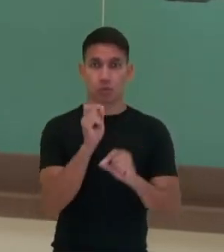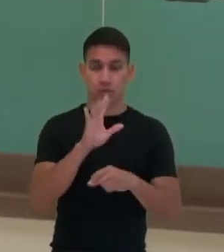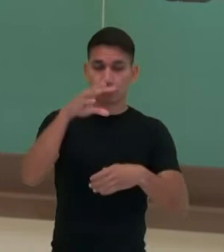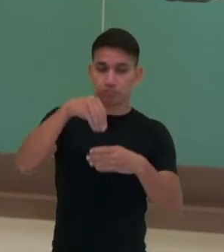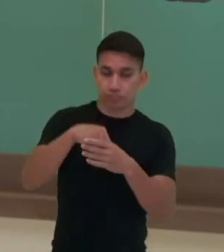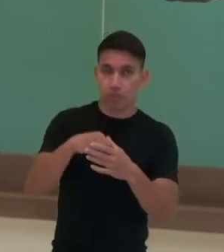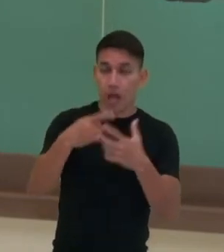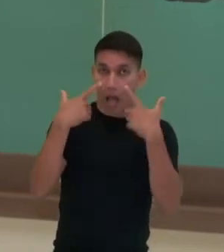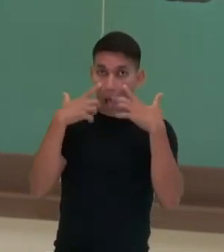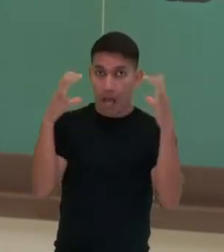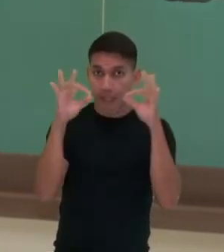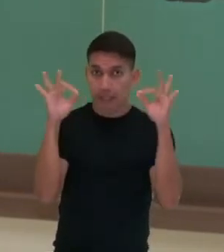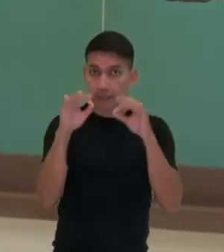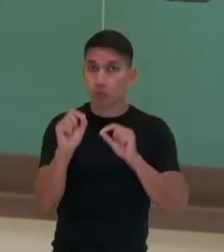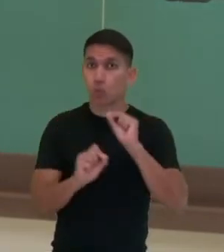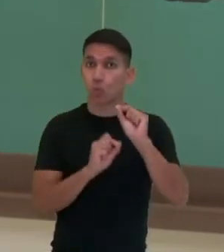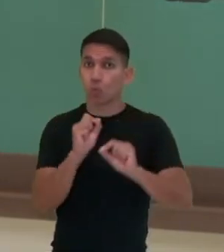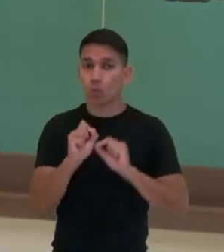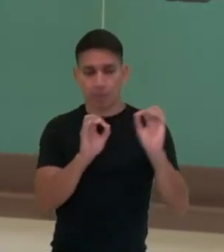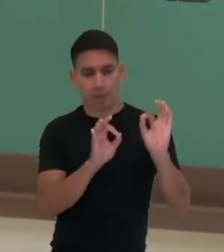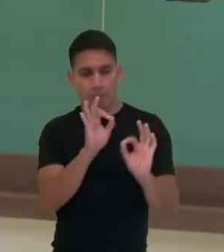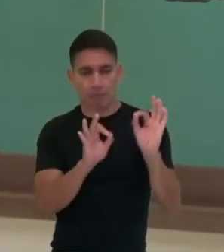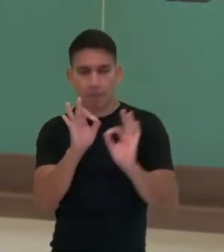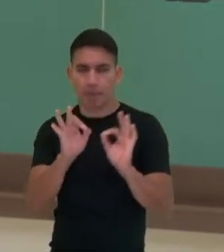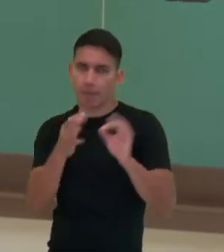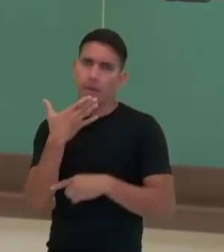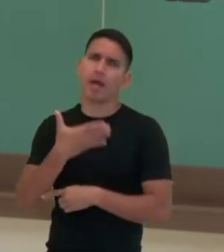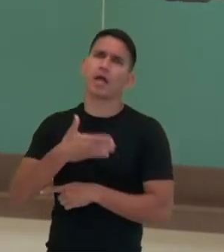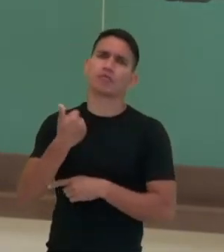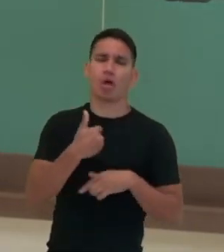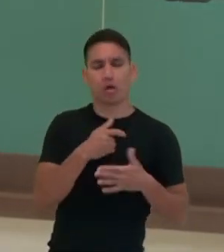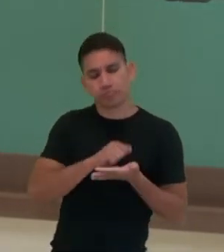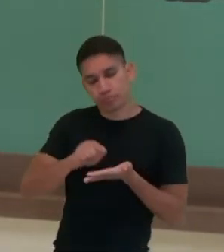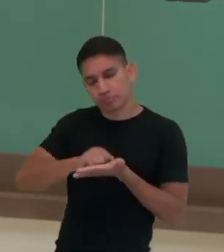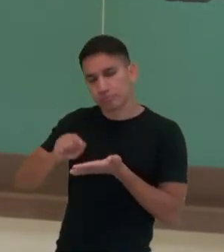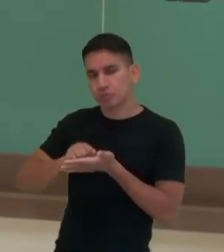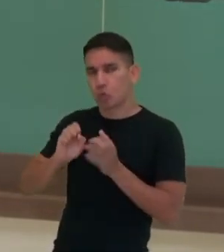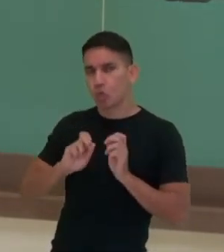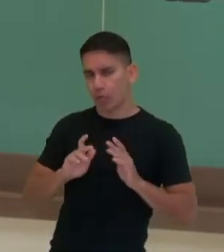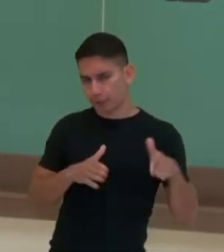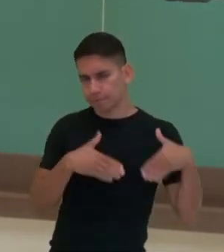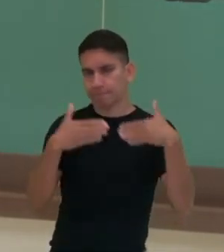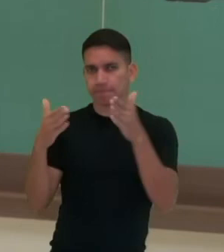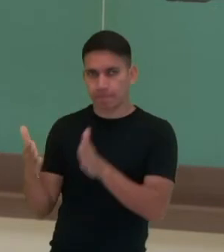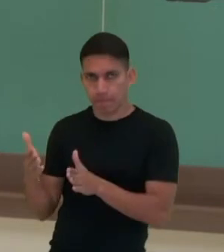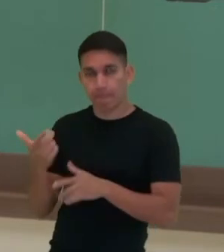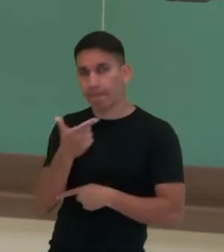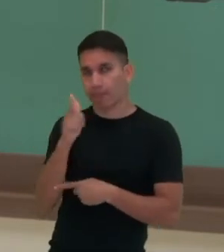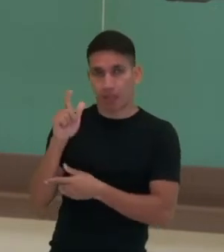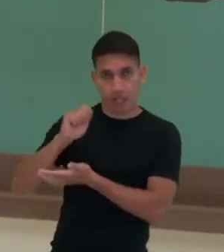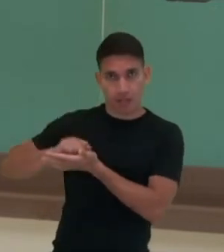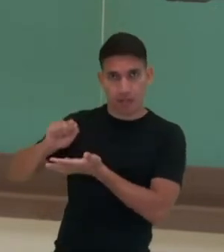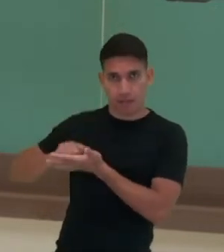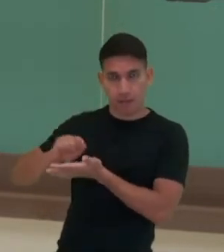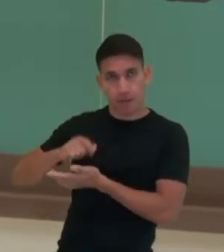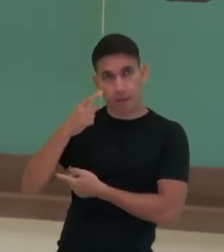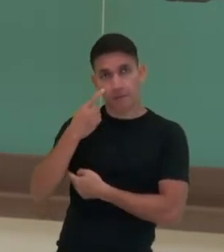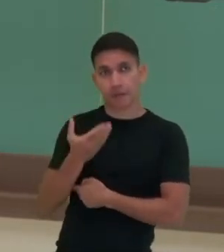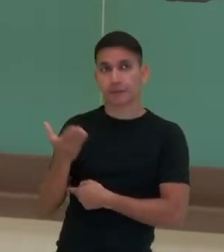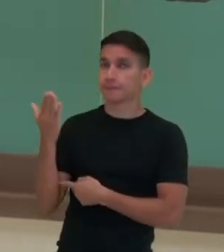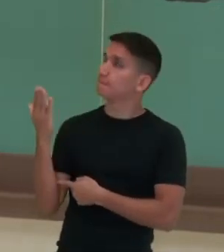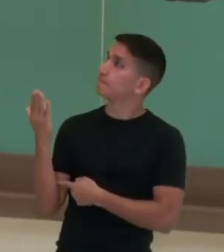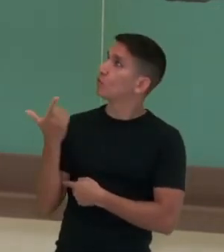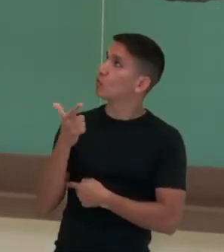precisamos prestar atenção para organizarmos melhor a nossa produção. Vamos dar sequência então às nossas anotações? Vamos lá?